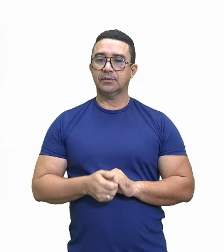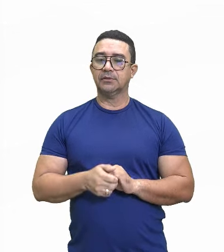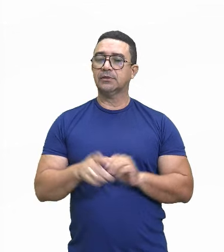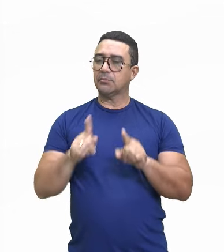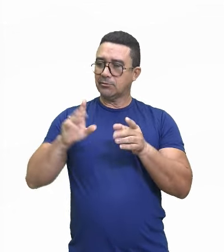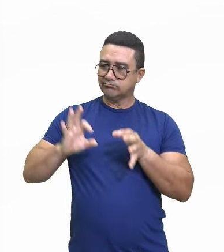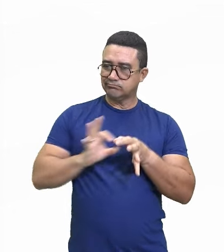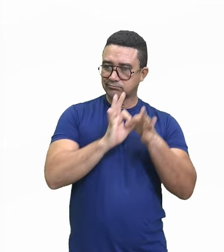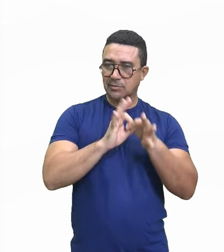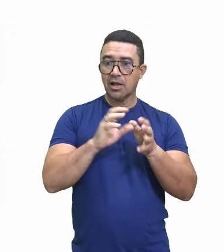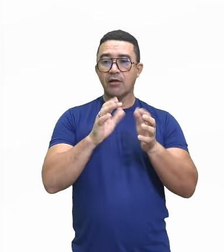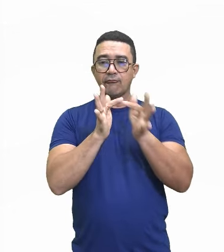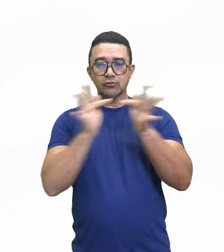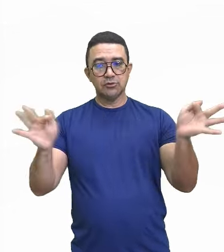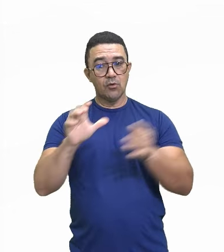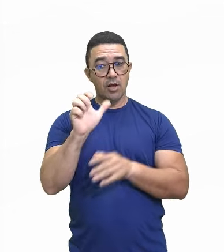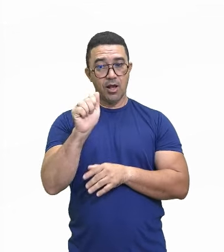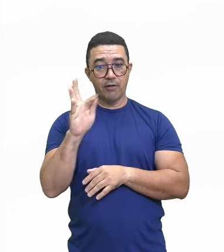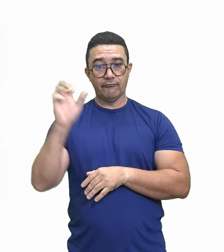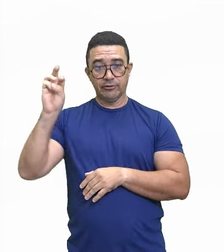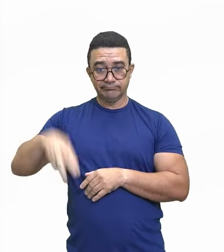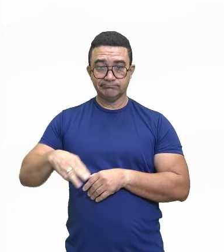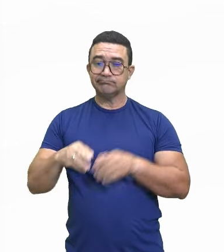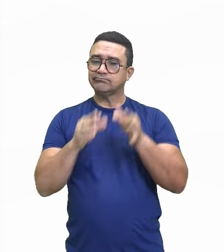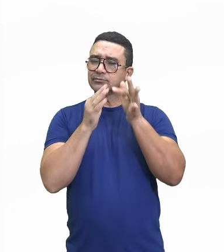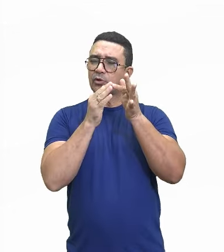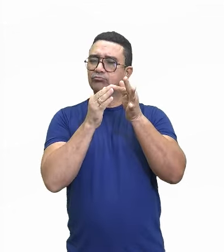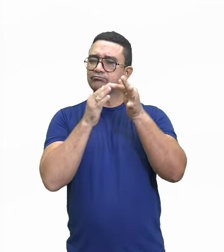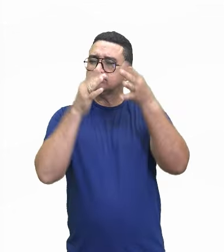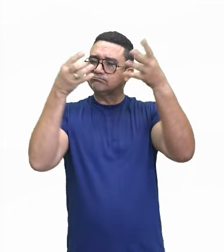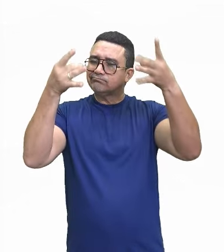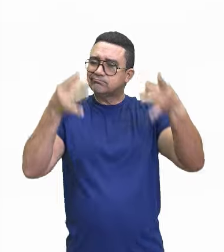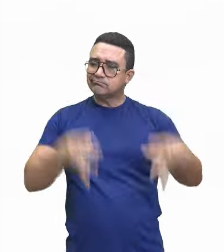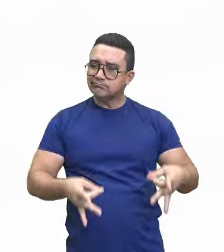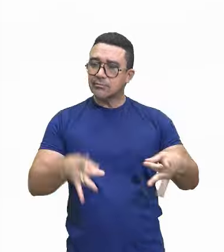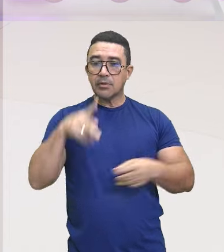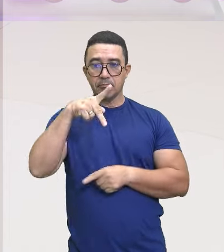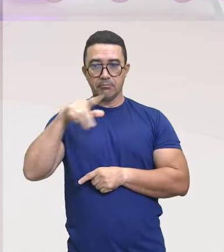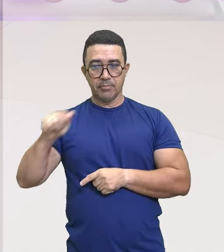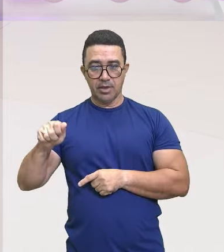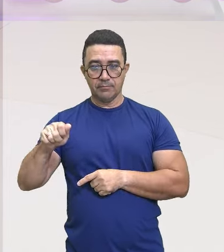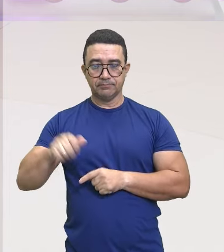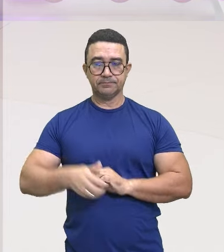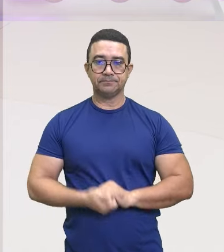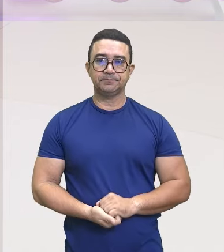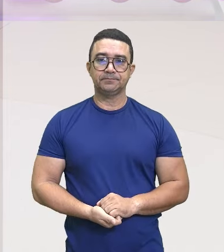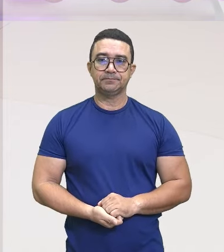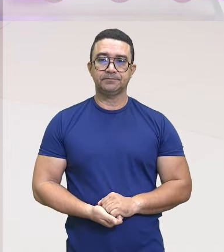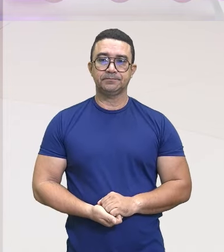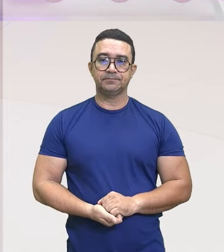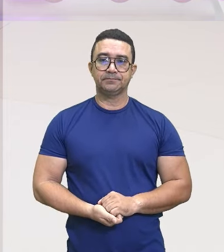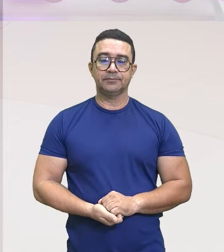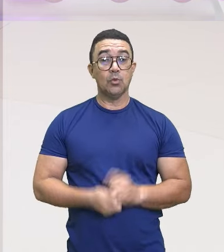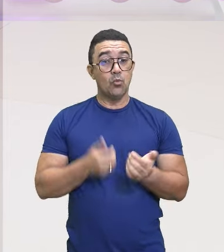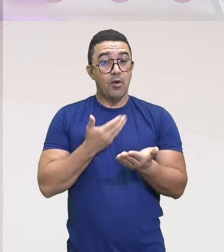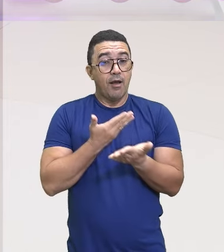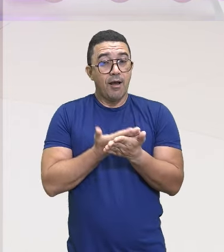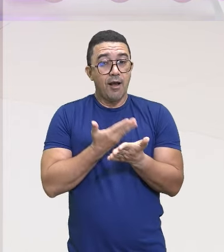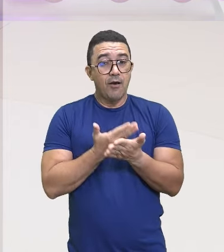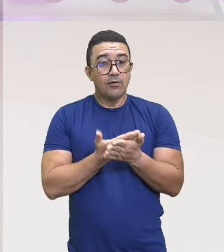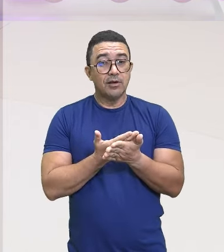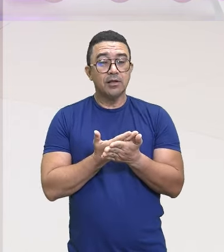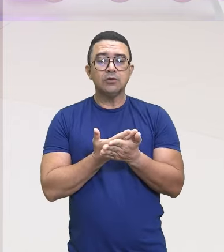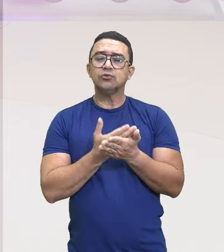uma função afim. E o detalhamento, progressões aritméticas, PA. E nessa aula nós vamos